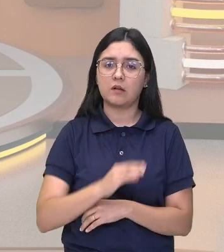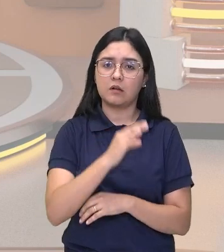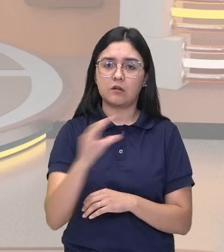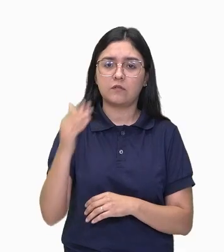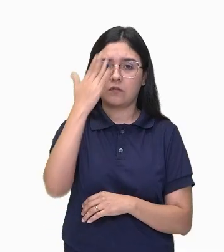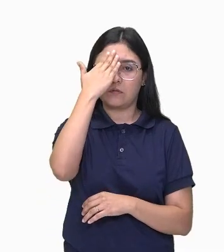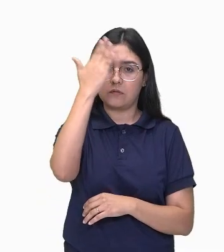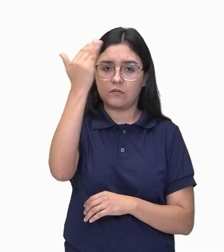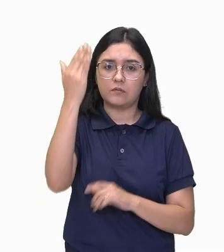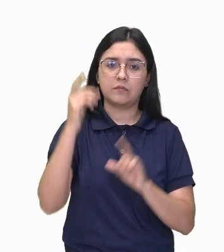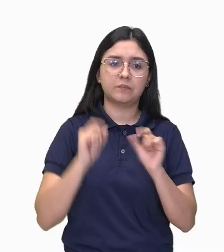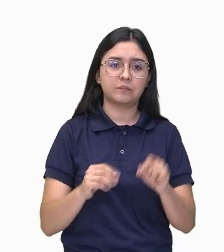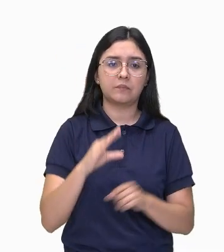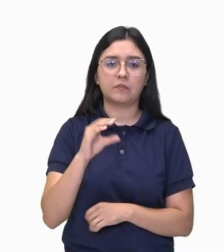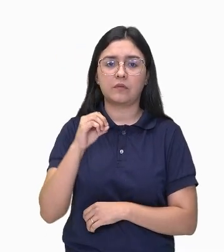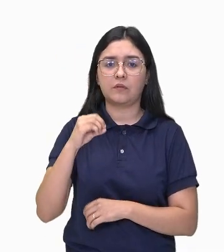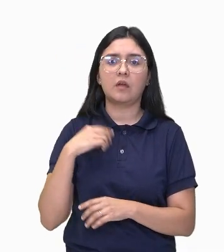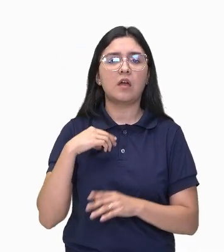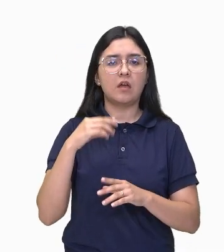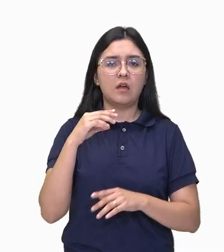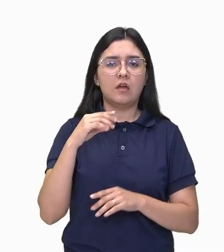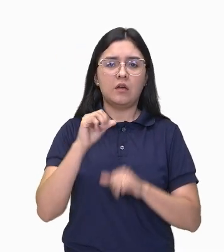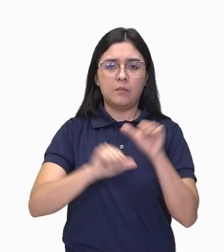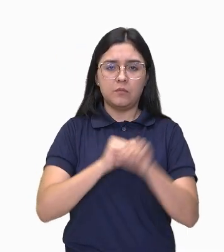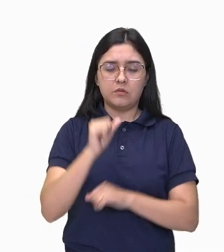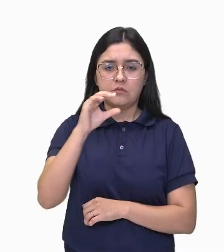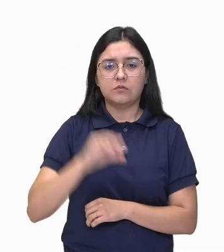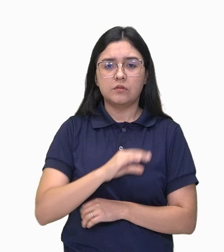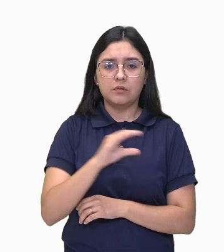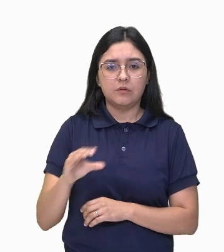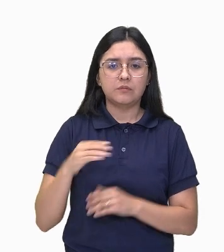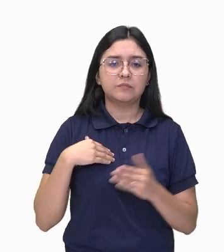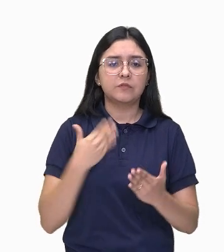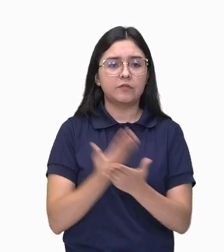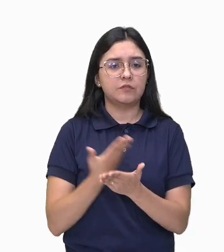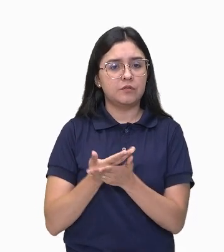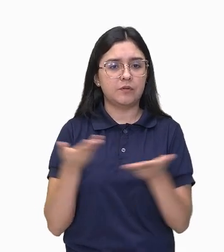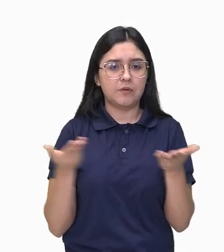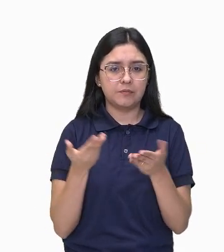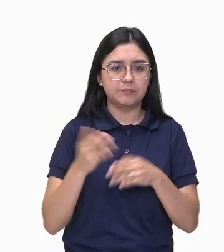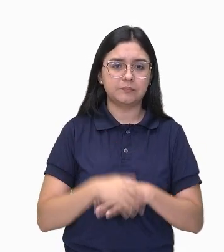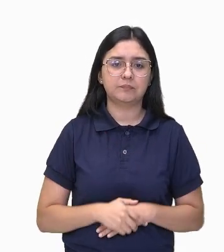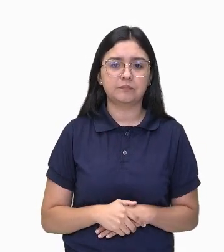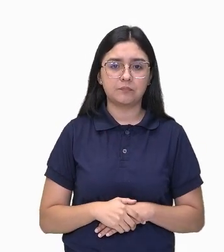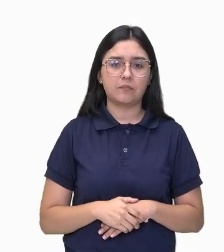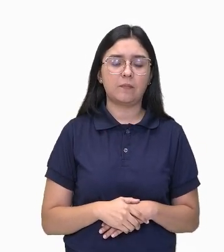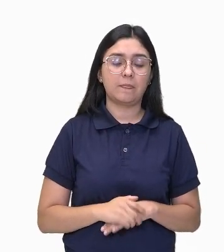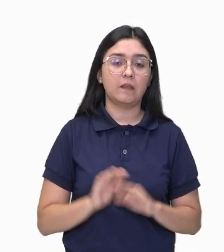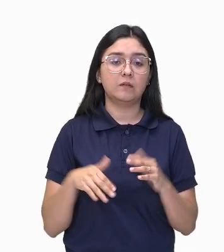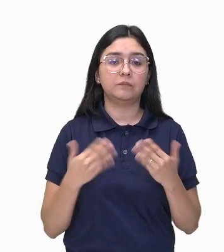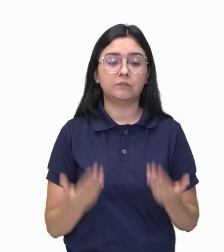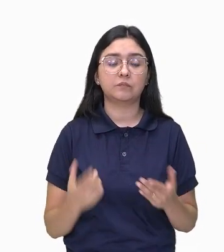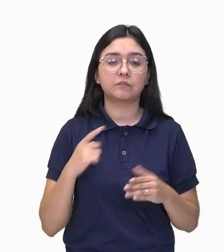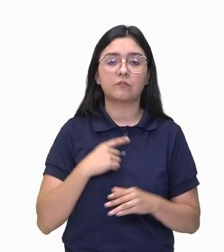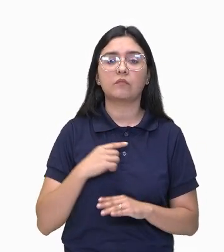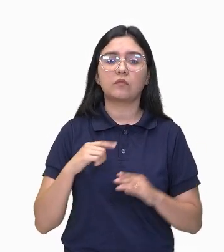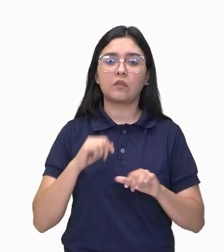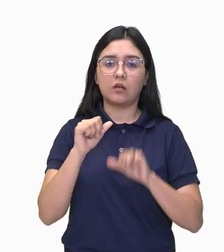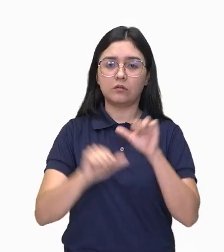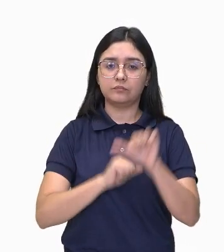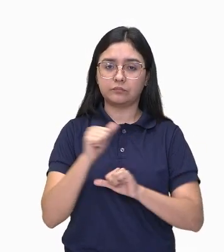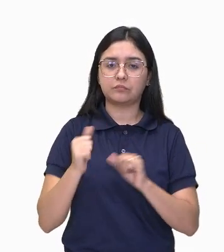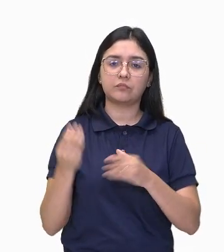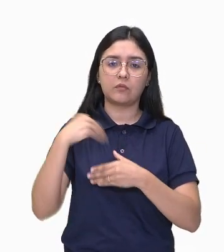como a Contra-Reforma, e é sobre ela que a gente vai estudar a partir de agora. Olha só, gente. Contra-Reforma.